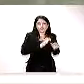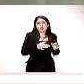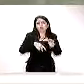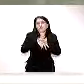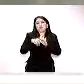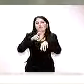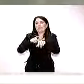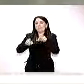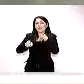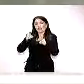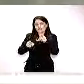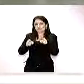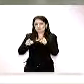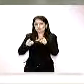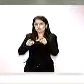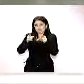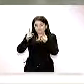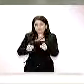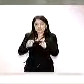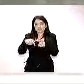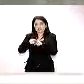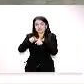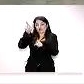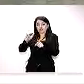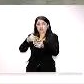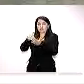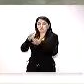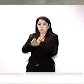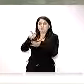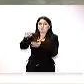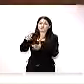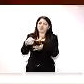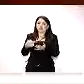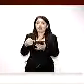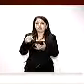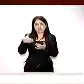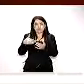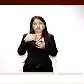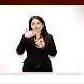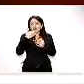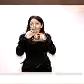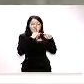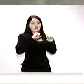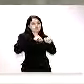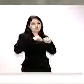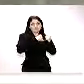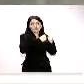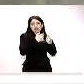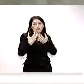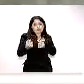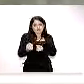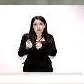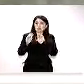e foi aplicado multa ao seor o responsável preliminar conheço conhecido no mérito muito